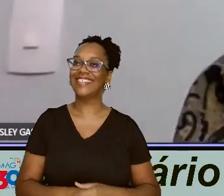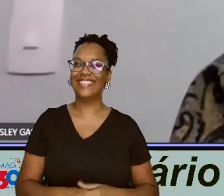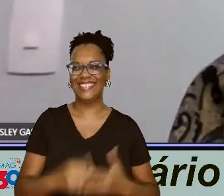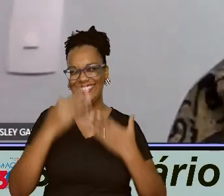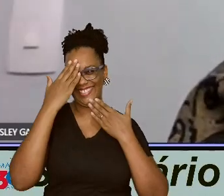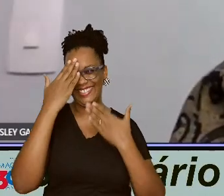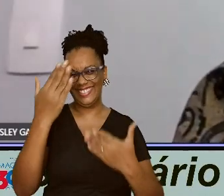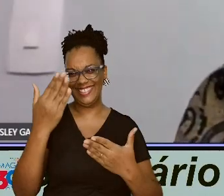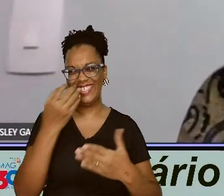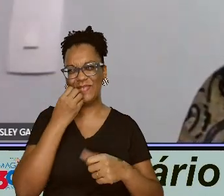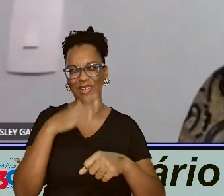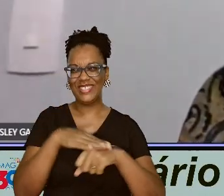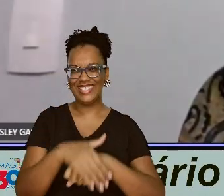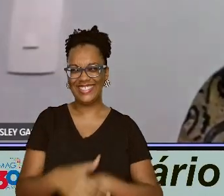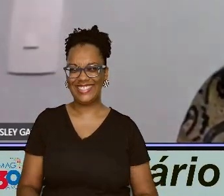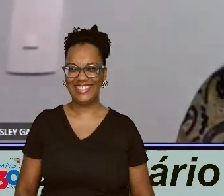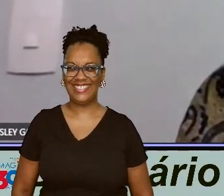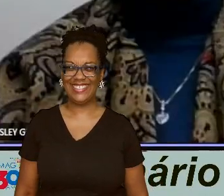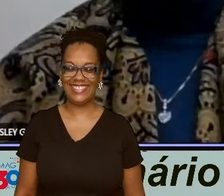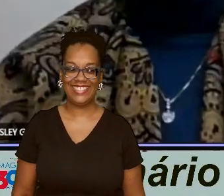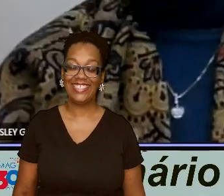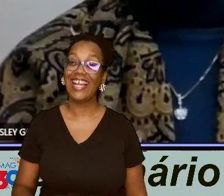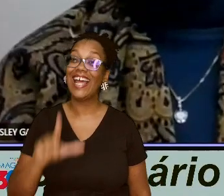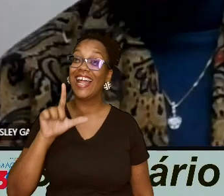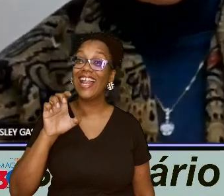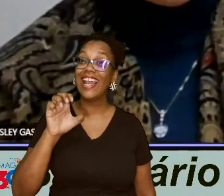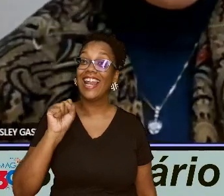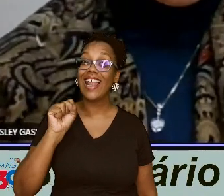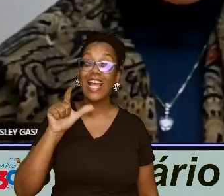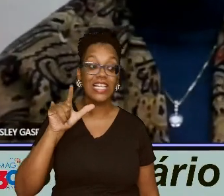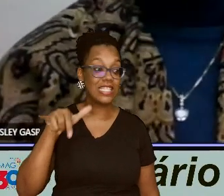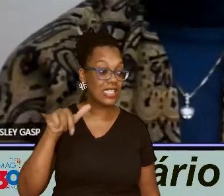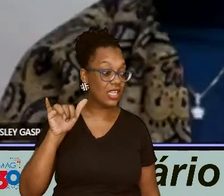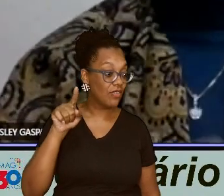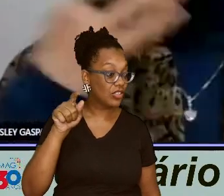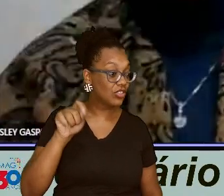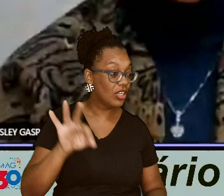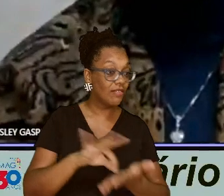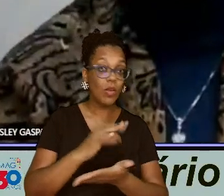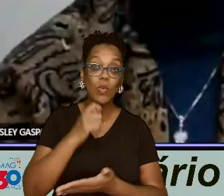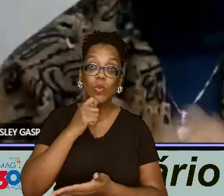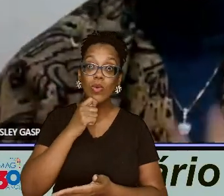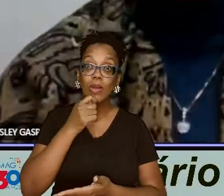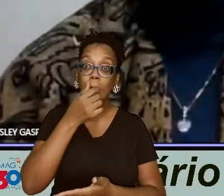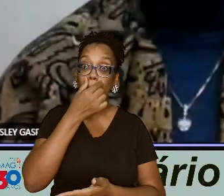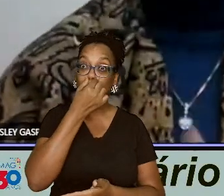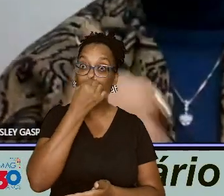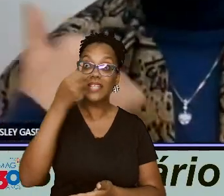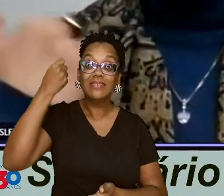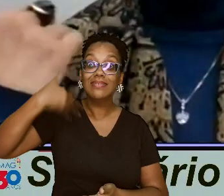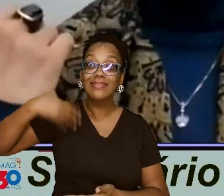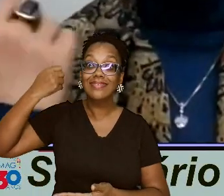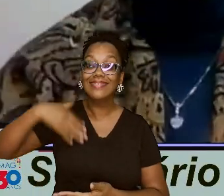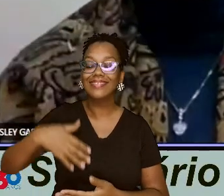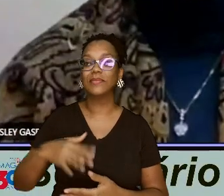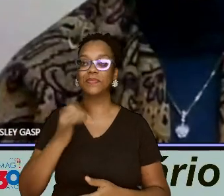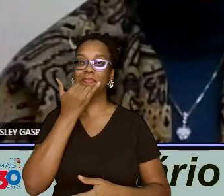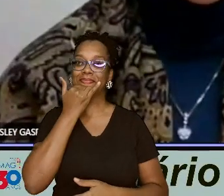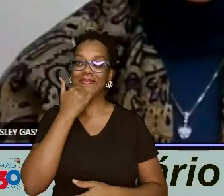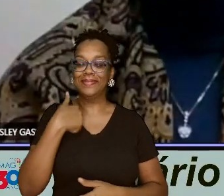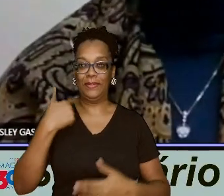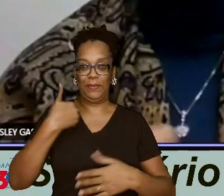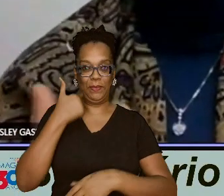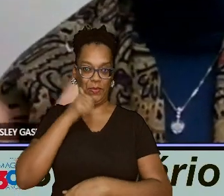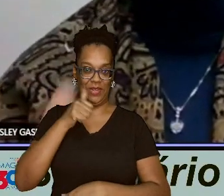viu? Uma boa noite. Leslie, você não se descreveu. Ah, meu Deus. Então, eu sou uma mulher branca, de cabelos